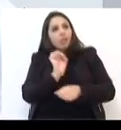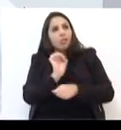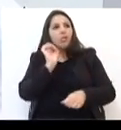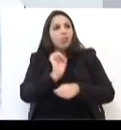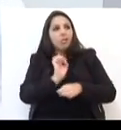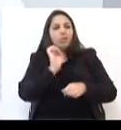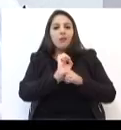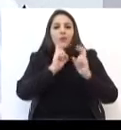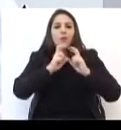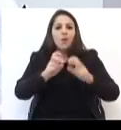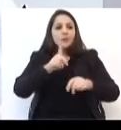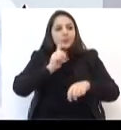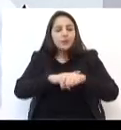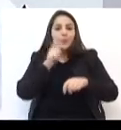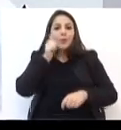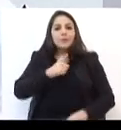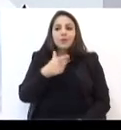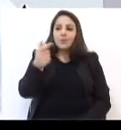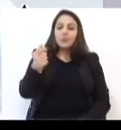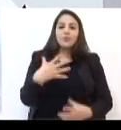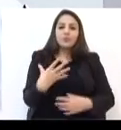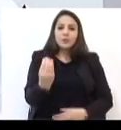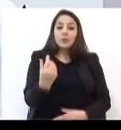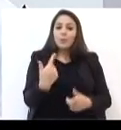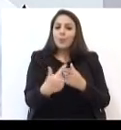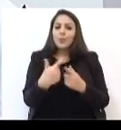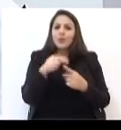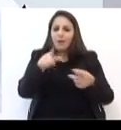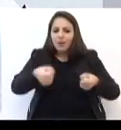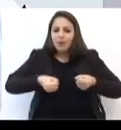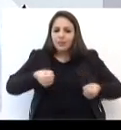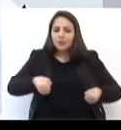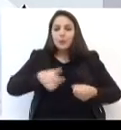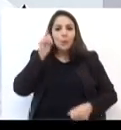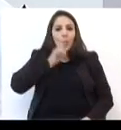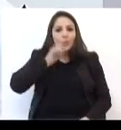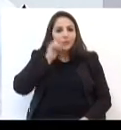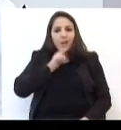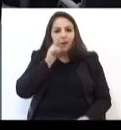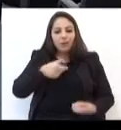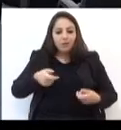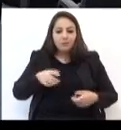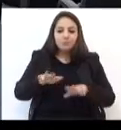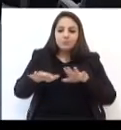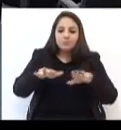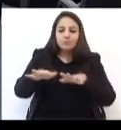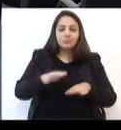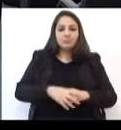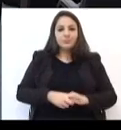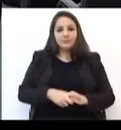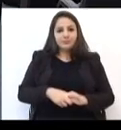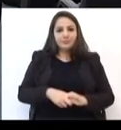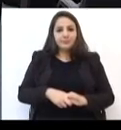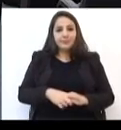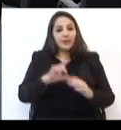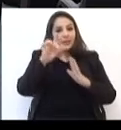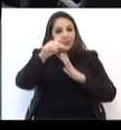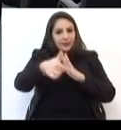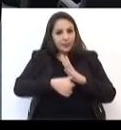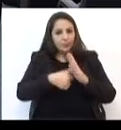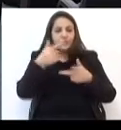esperar um ônibus, um certo horário para poder sair com o teu filho, né? Porque ele é cadeirante e você não tem como transportá-lo. Depois da manifestação,